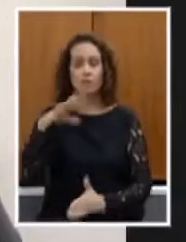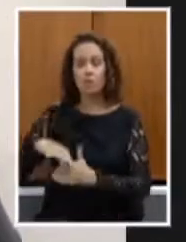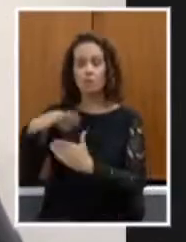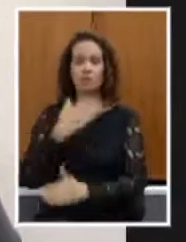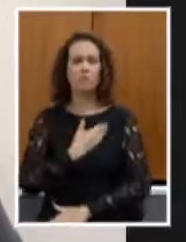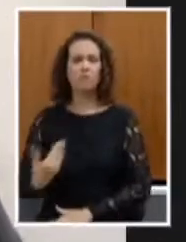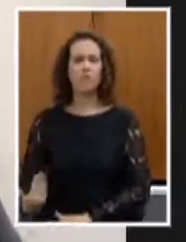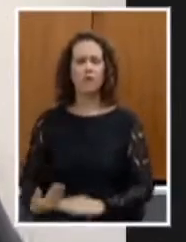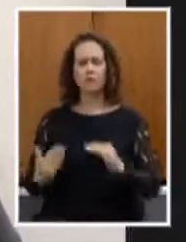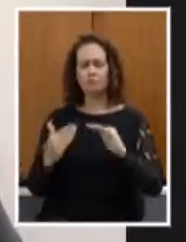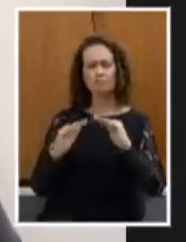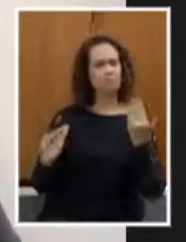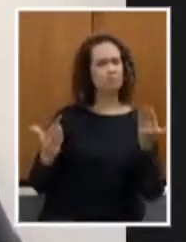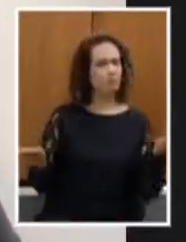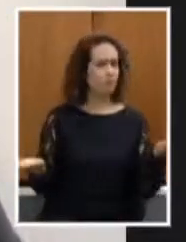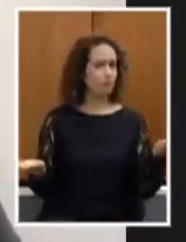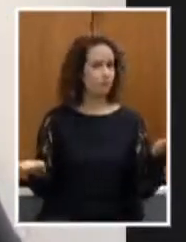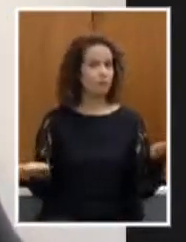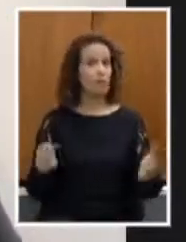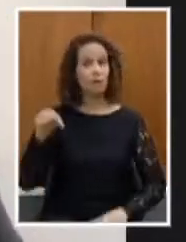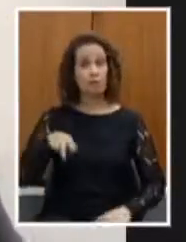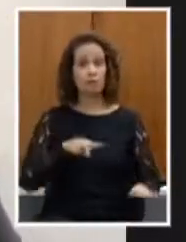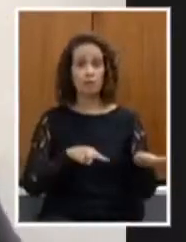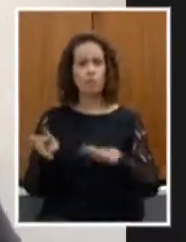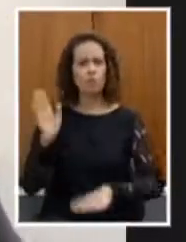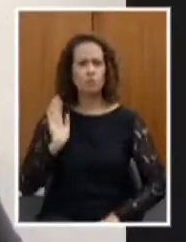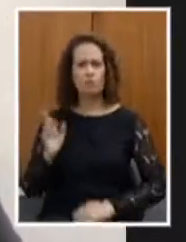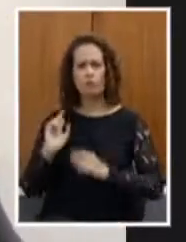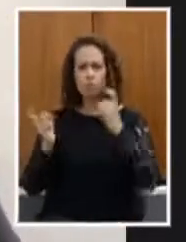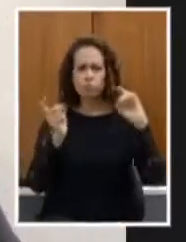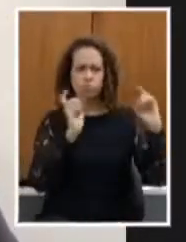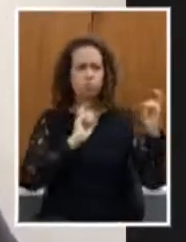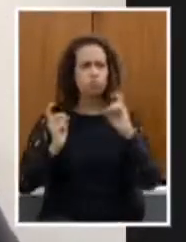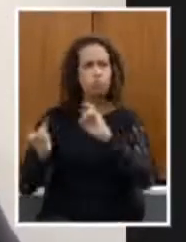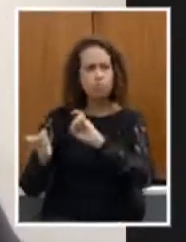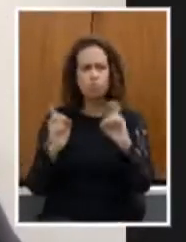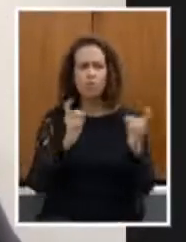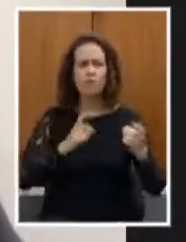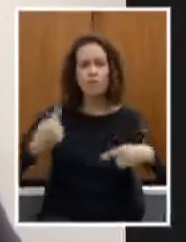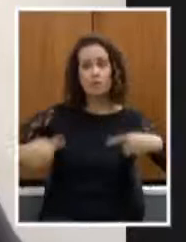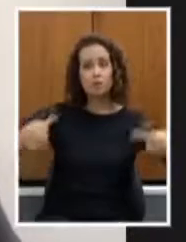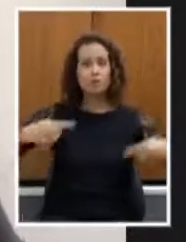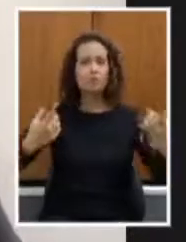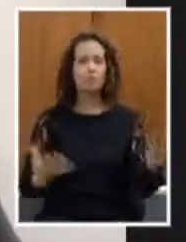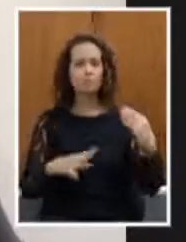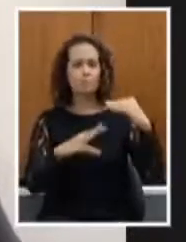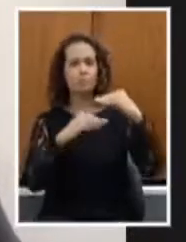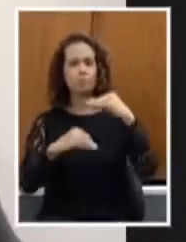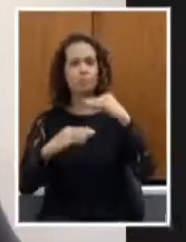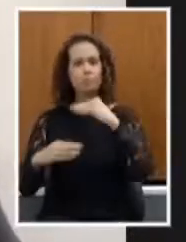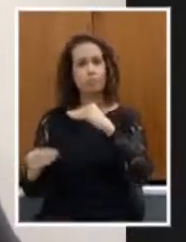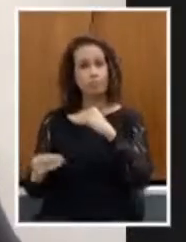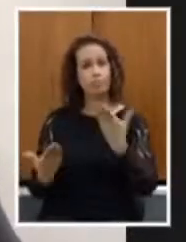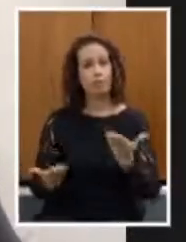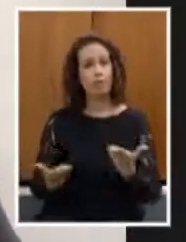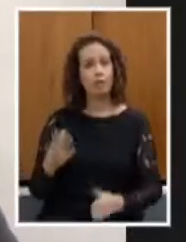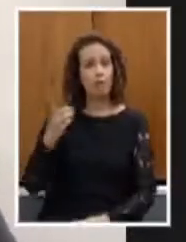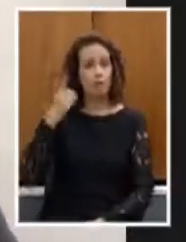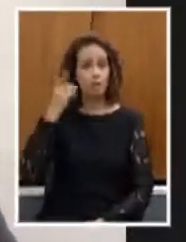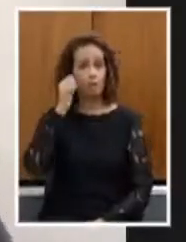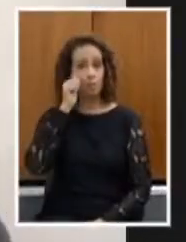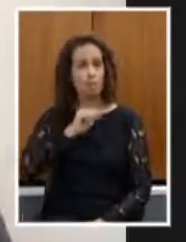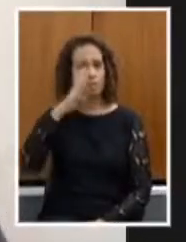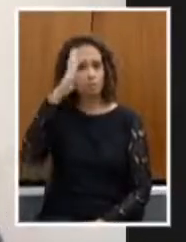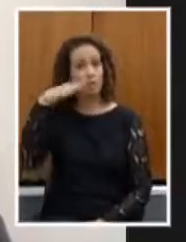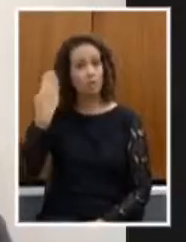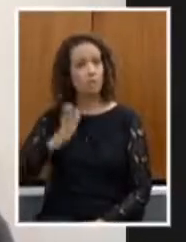governo. Essa semana fizemos inúmeras reuniões para discutir as emendas que a deputada Beatriz apresentou